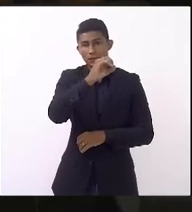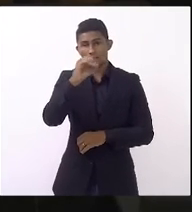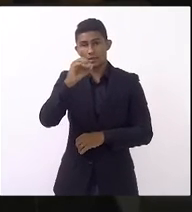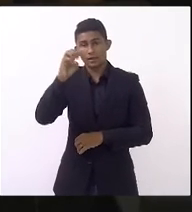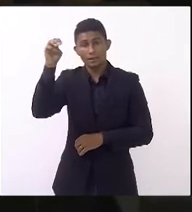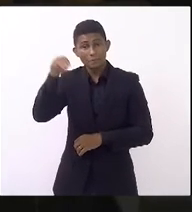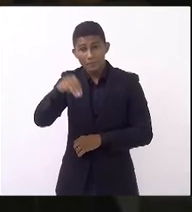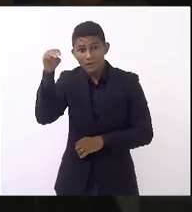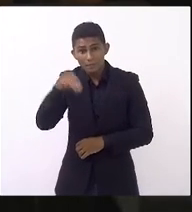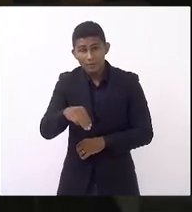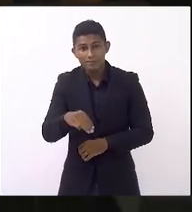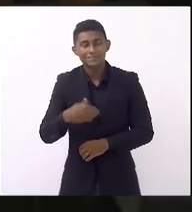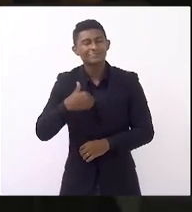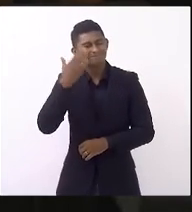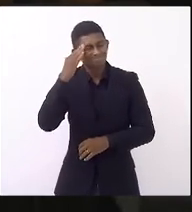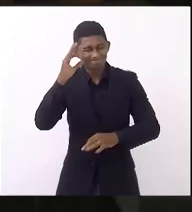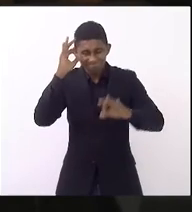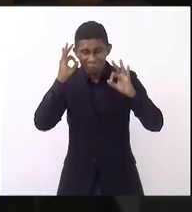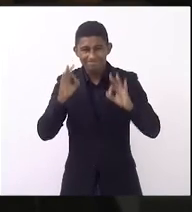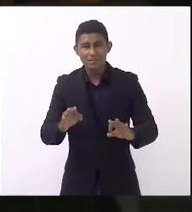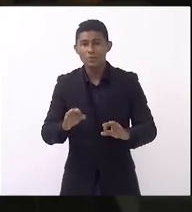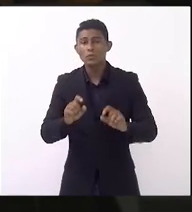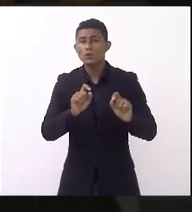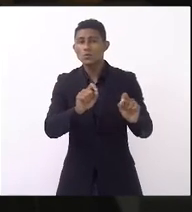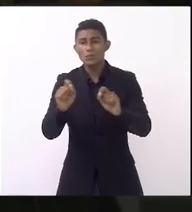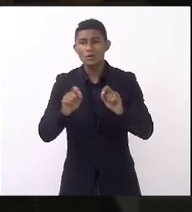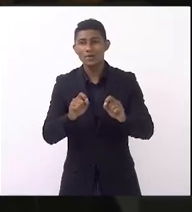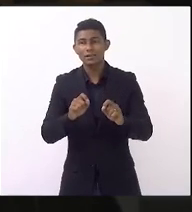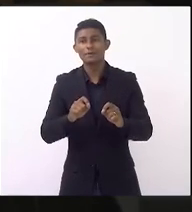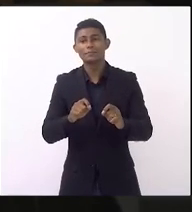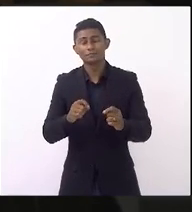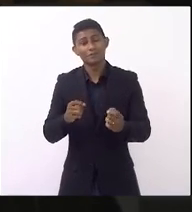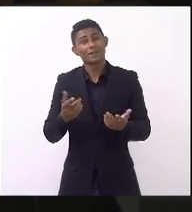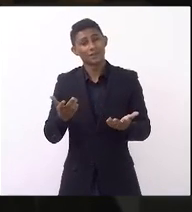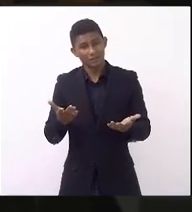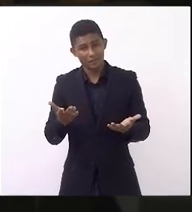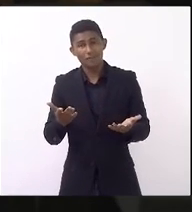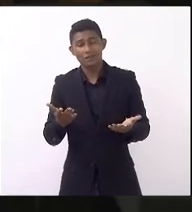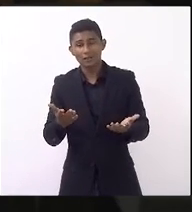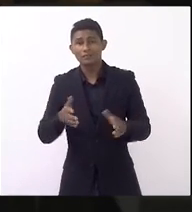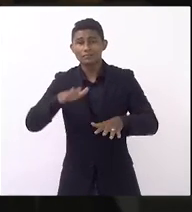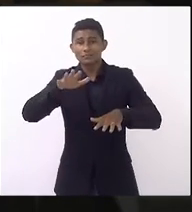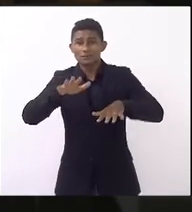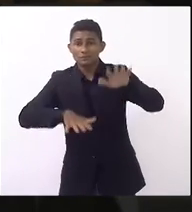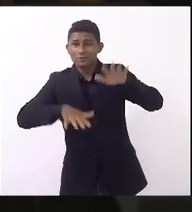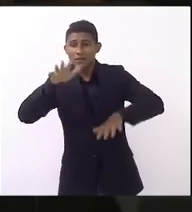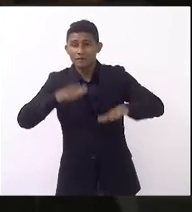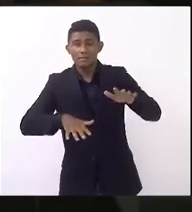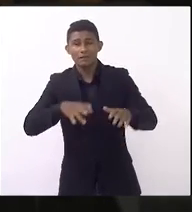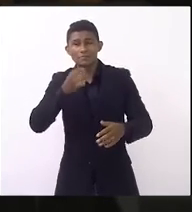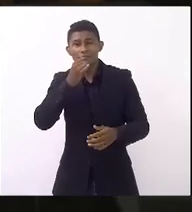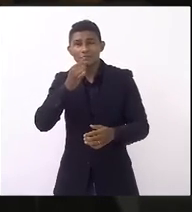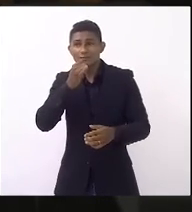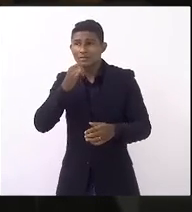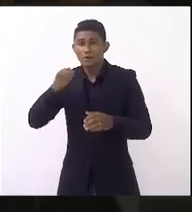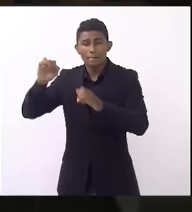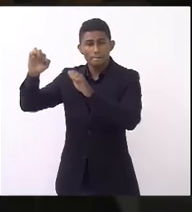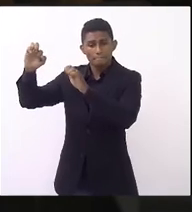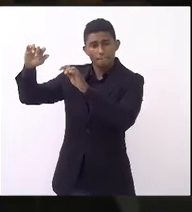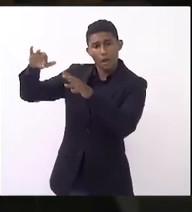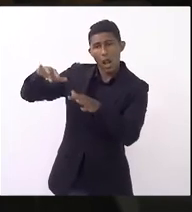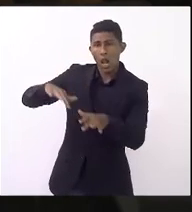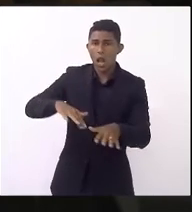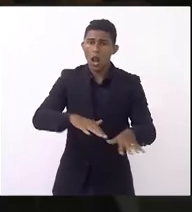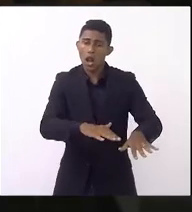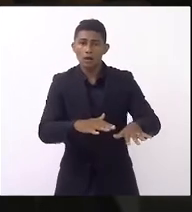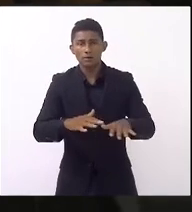problemas de escorregamentos, né? Aí dependendo de onde a chuva ia se concentrar